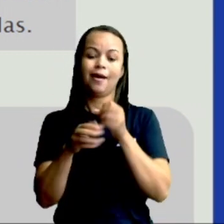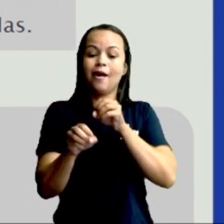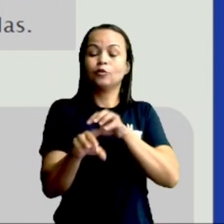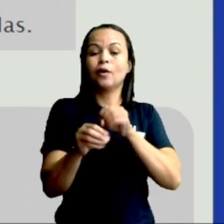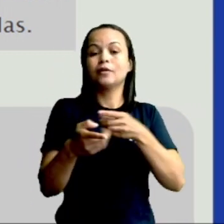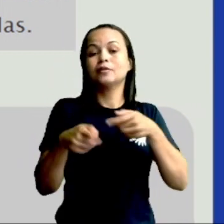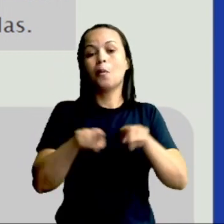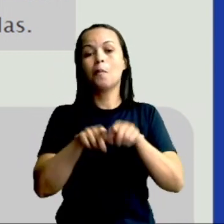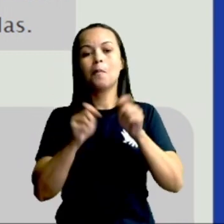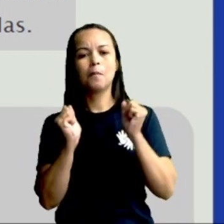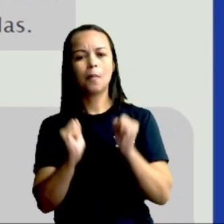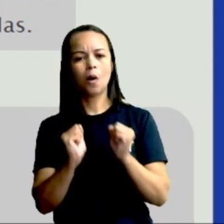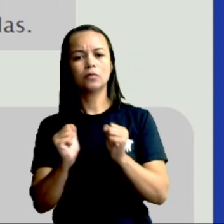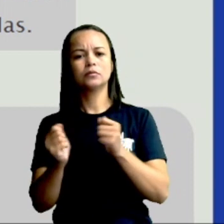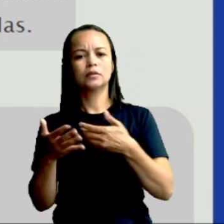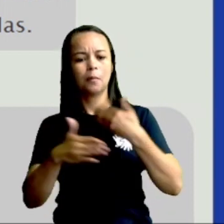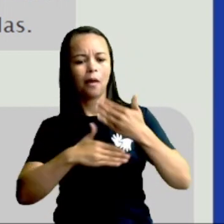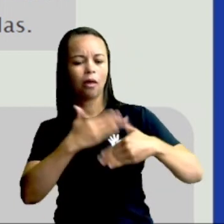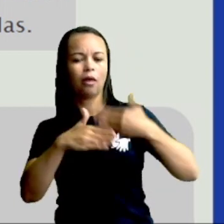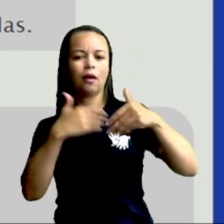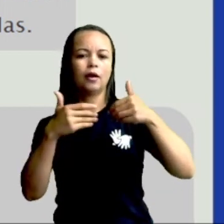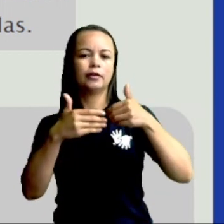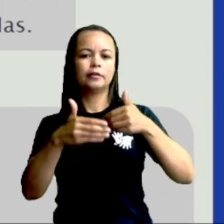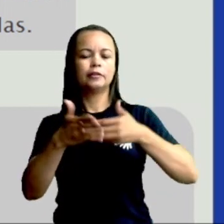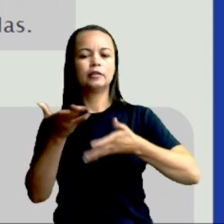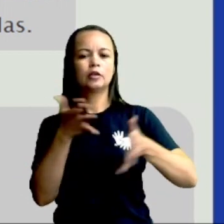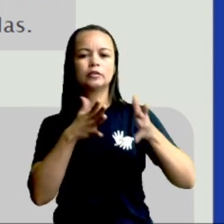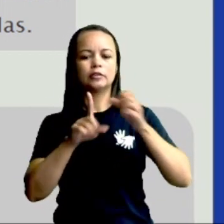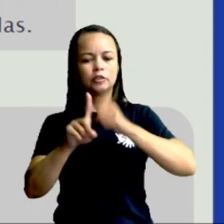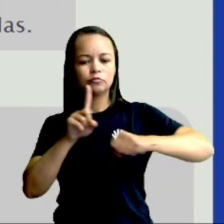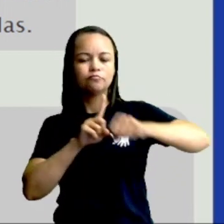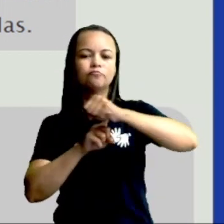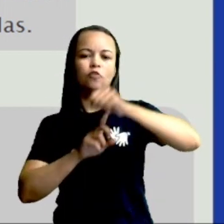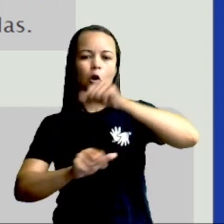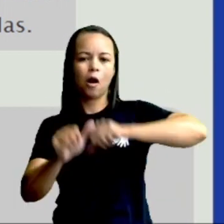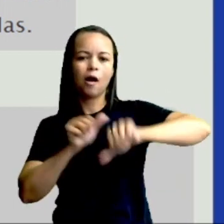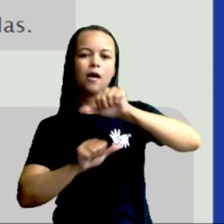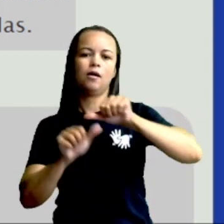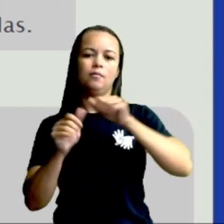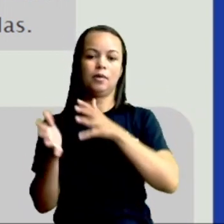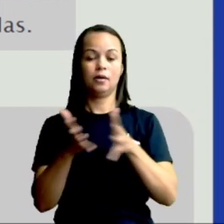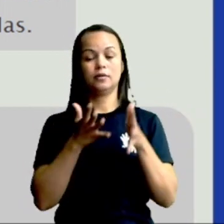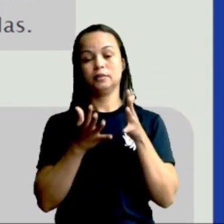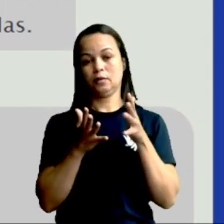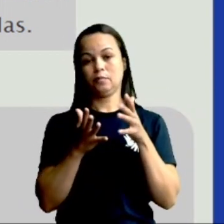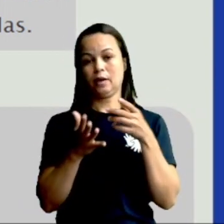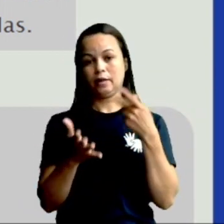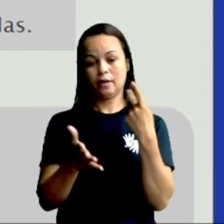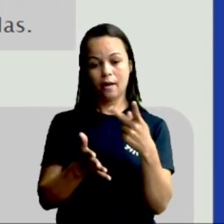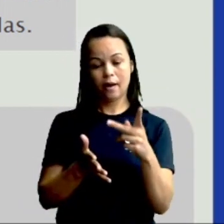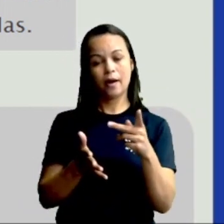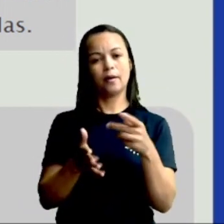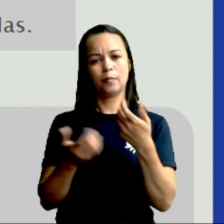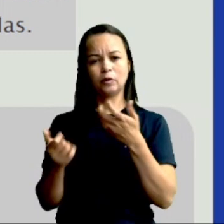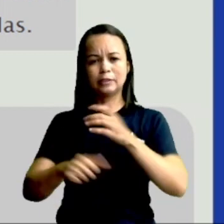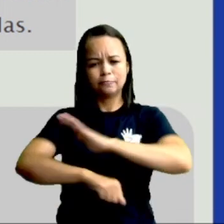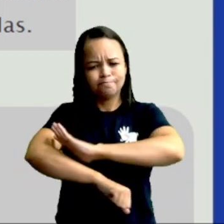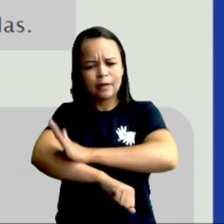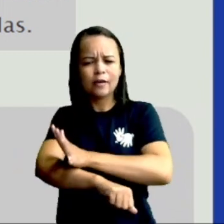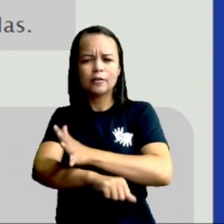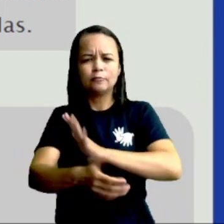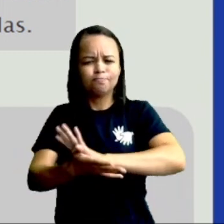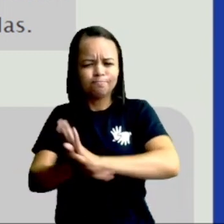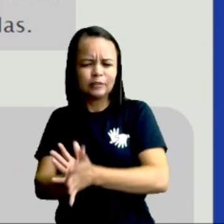possa também contribuir, né, com a transformação da sociedade, para que ela seja realmente menos racista, para que